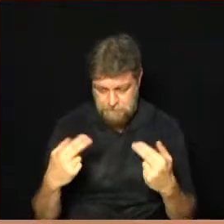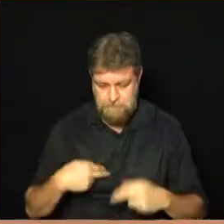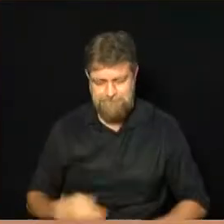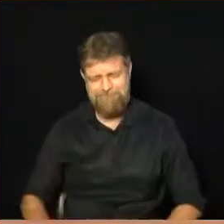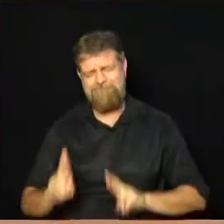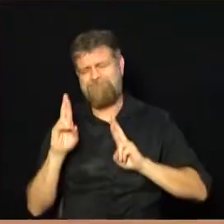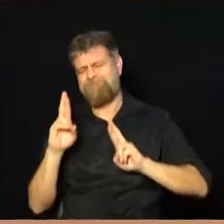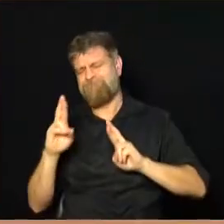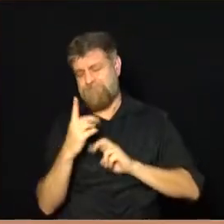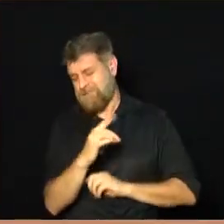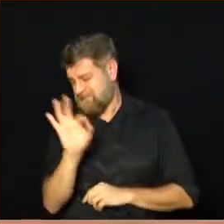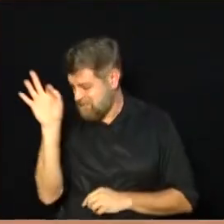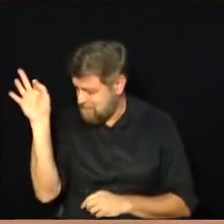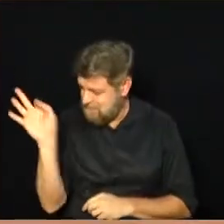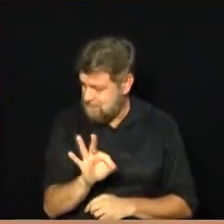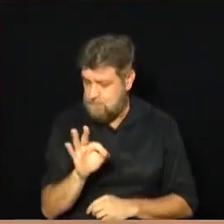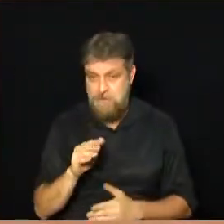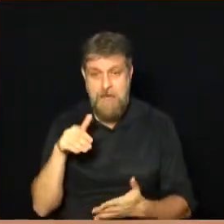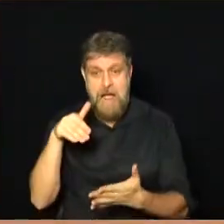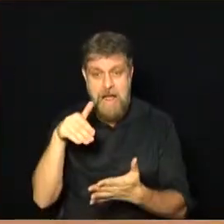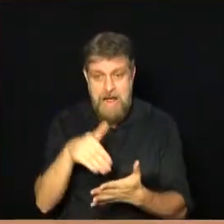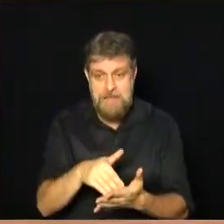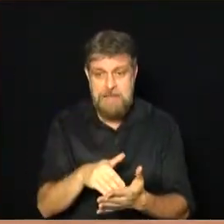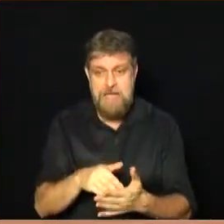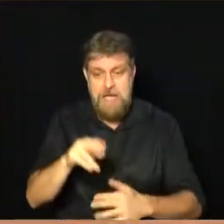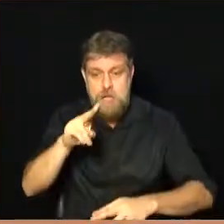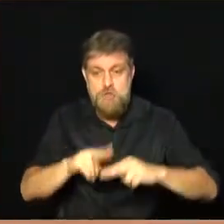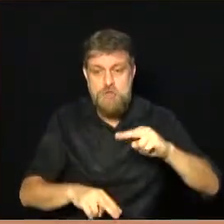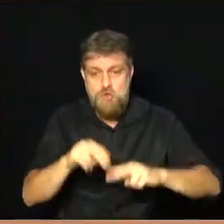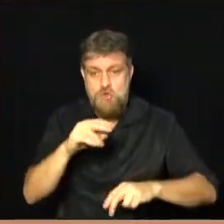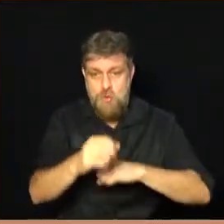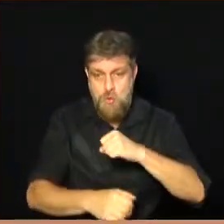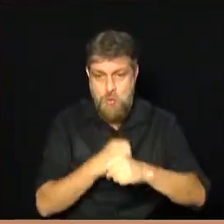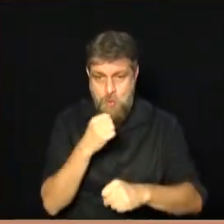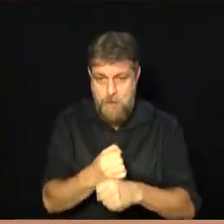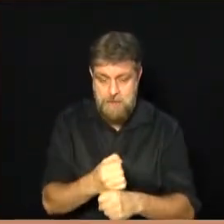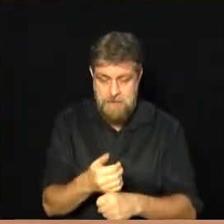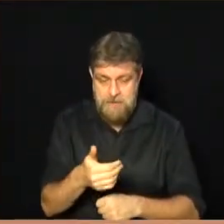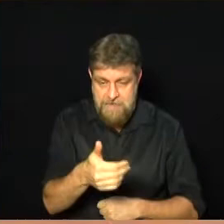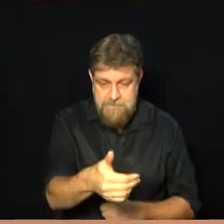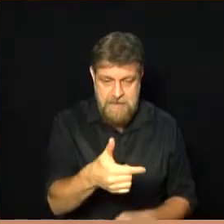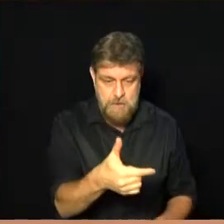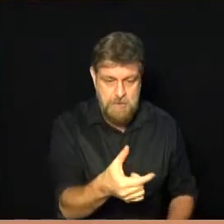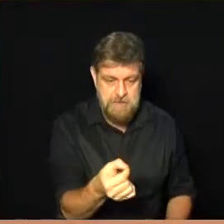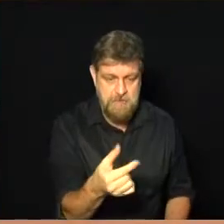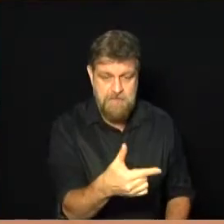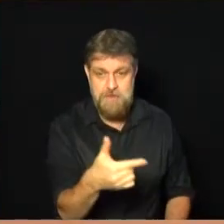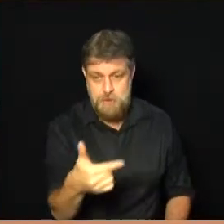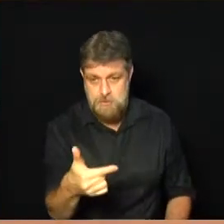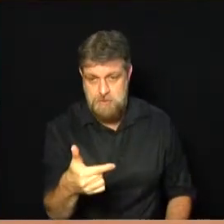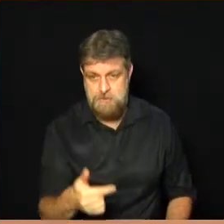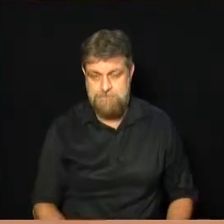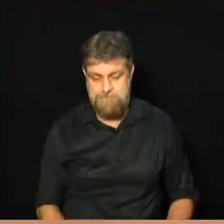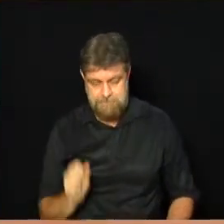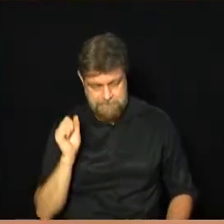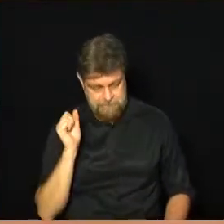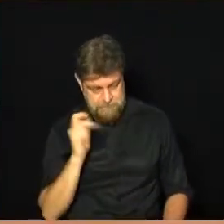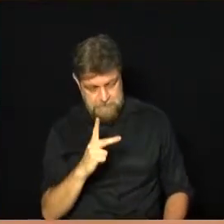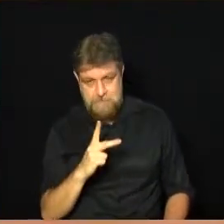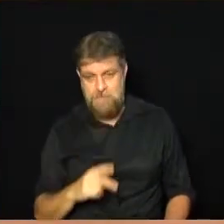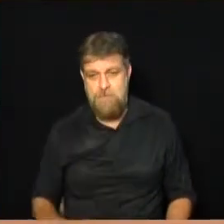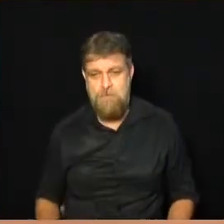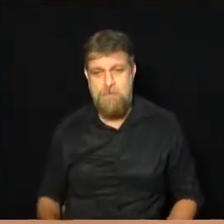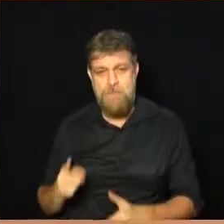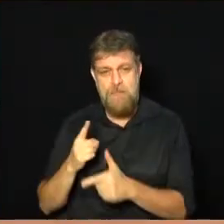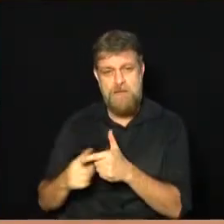esse 100% do BRT até junho do ano que vem. Então, essa é a expectativa que nós temos hoje, tá ok? O